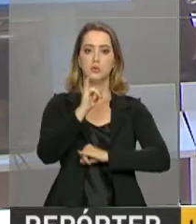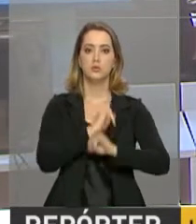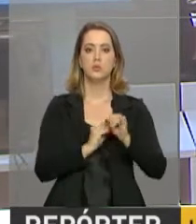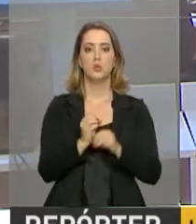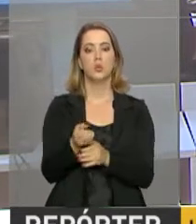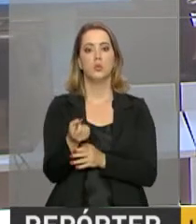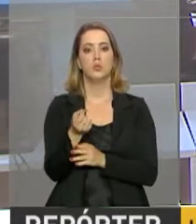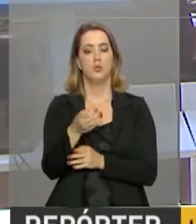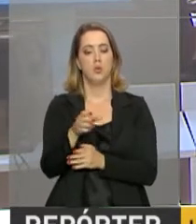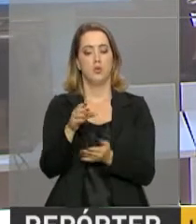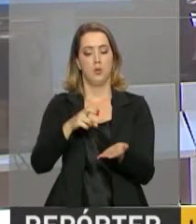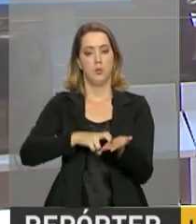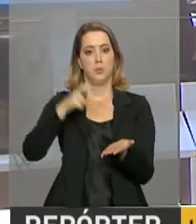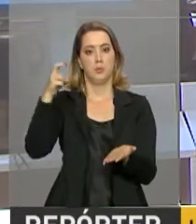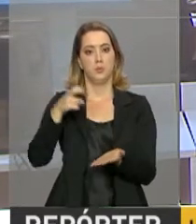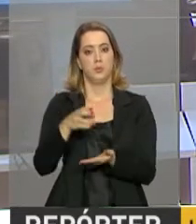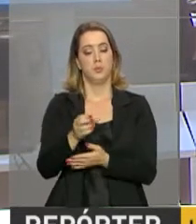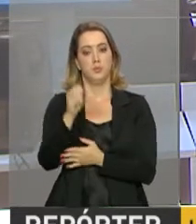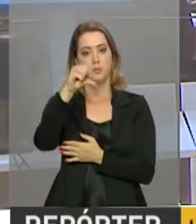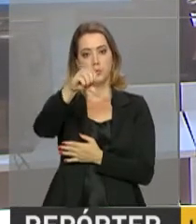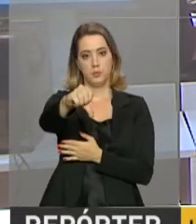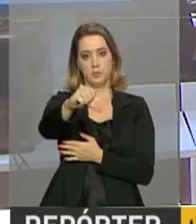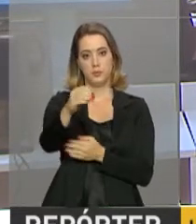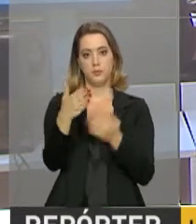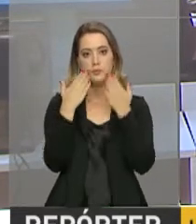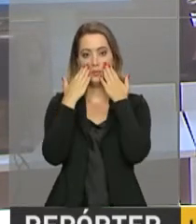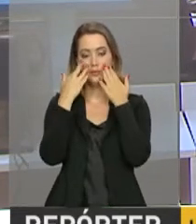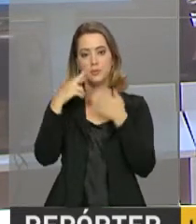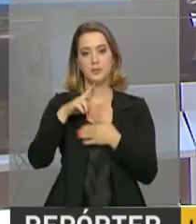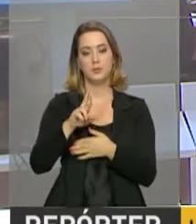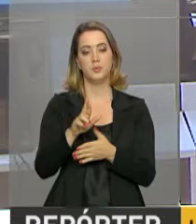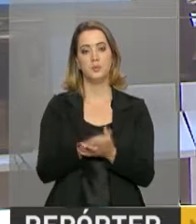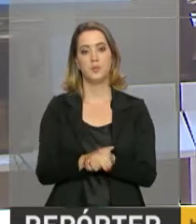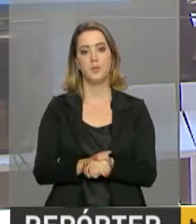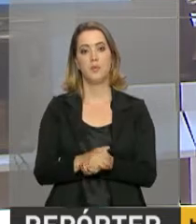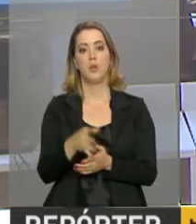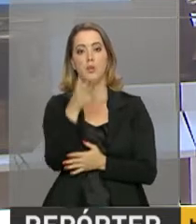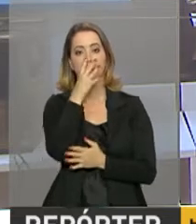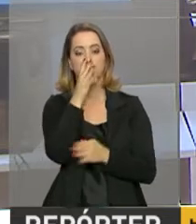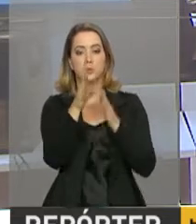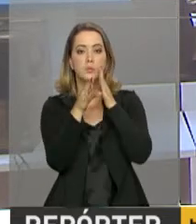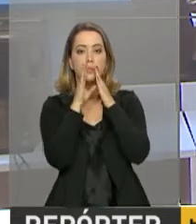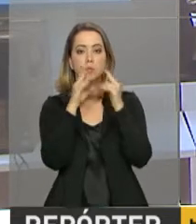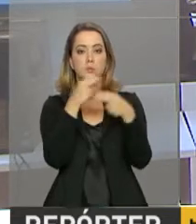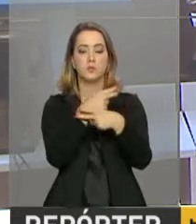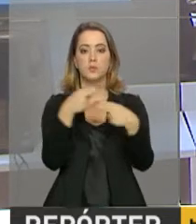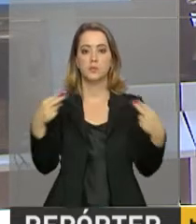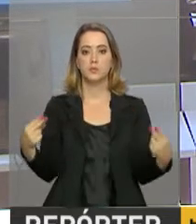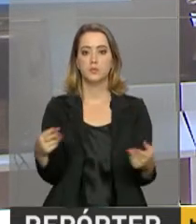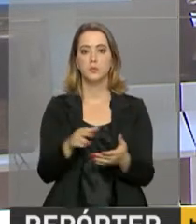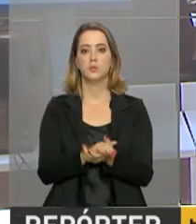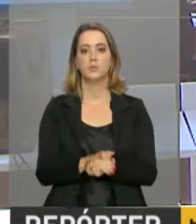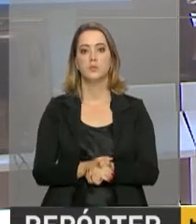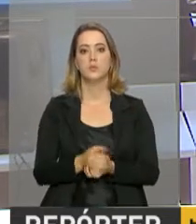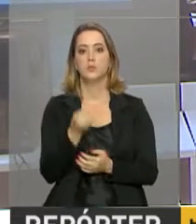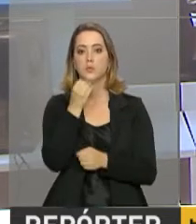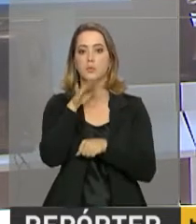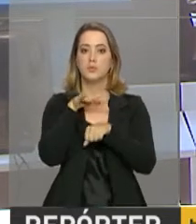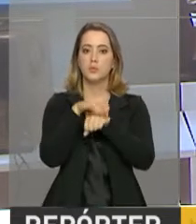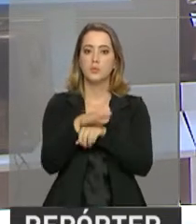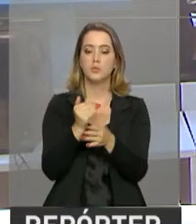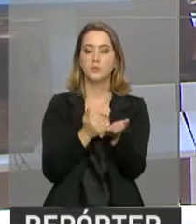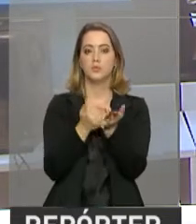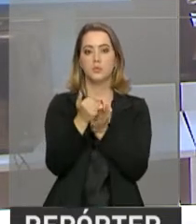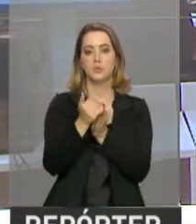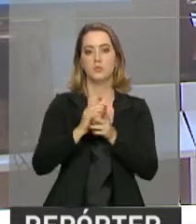informações o amanhã às 9 da manhã na primeira edição do dia acompanhe as novidades também pelas nossas redes sociais boa noite pra